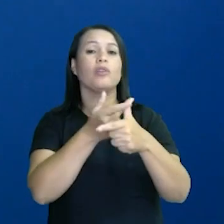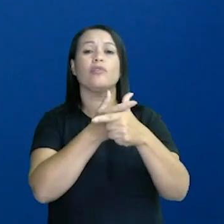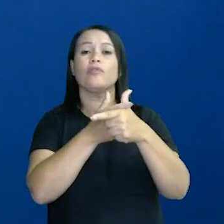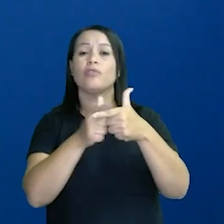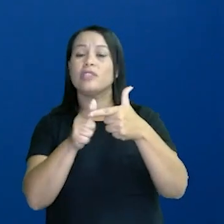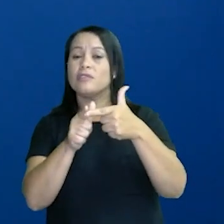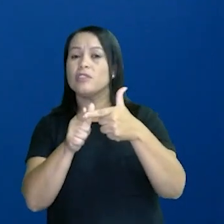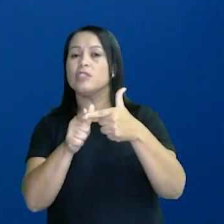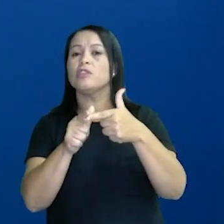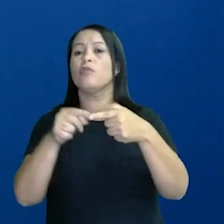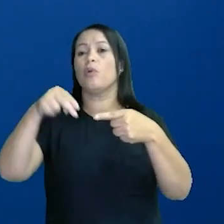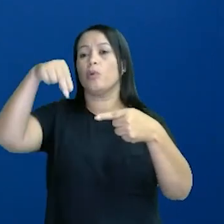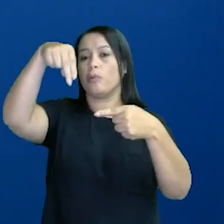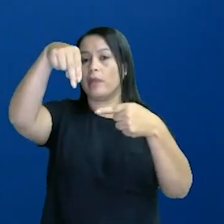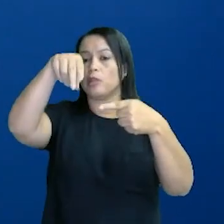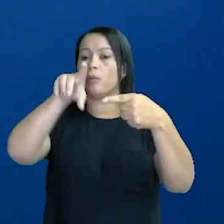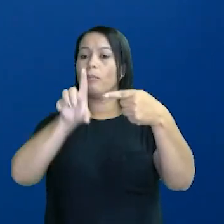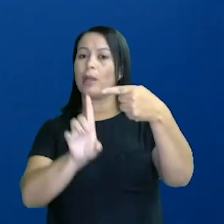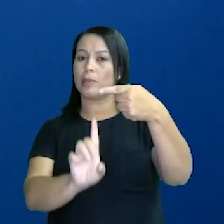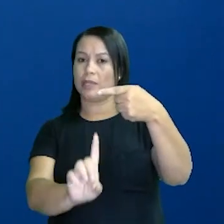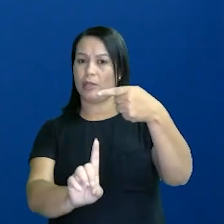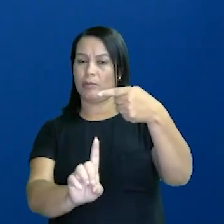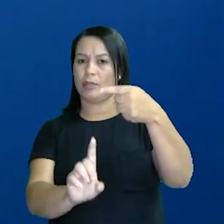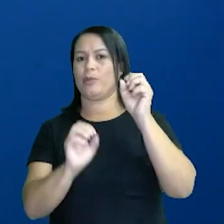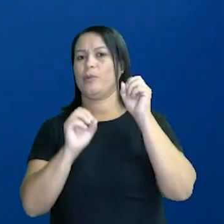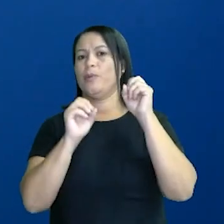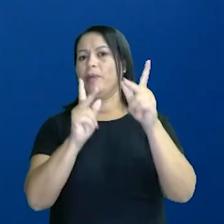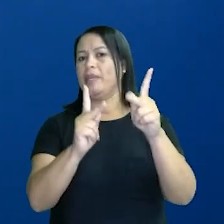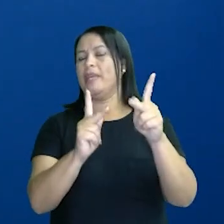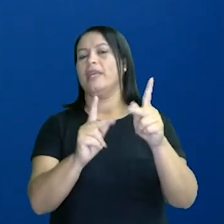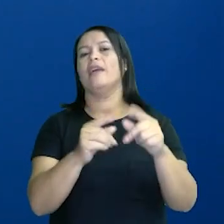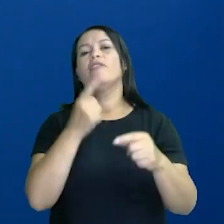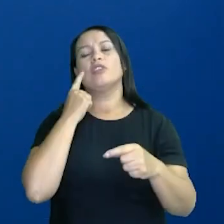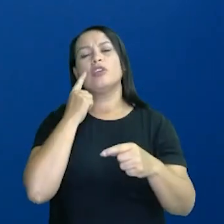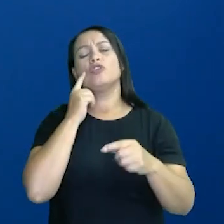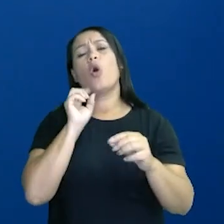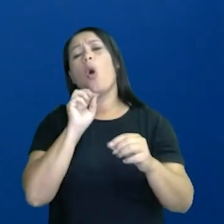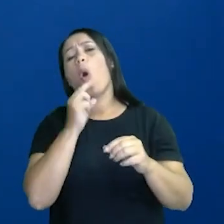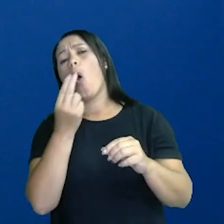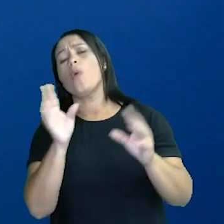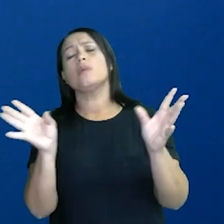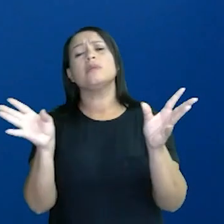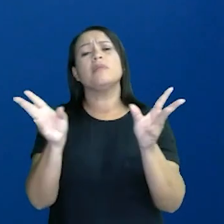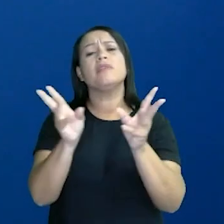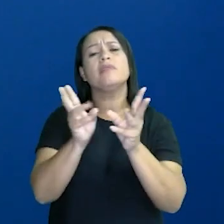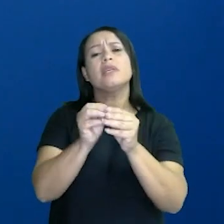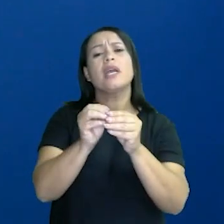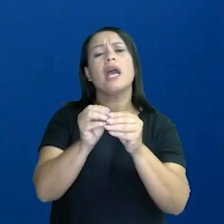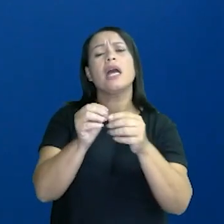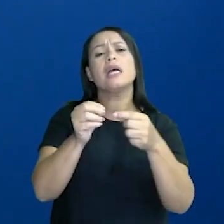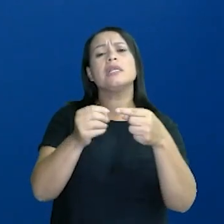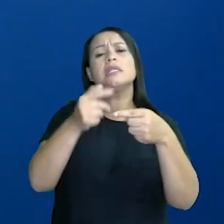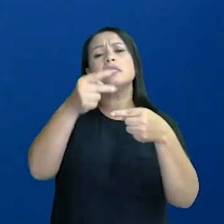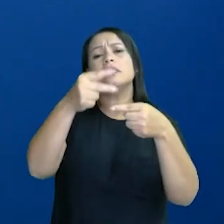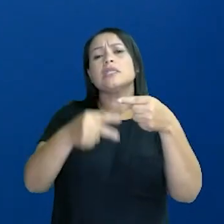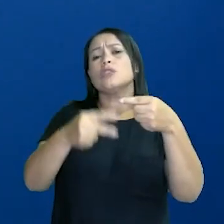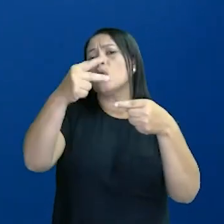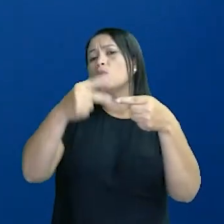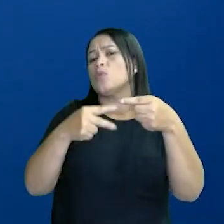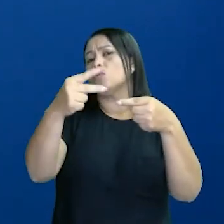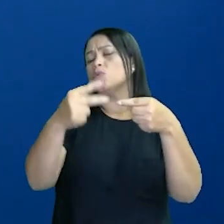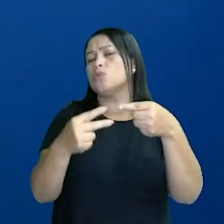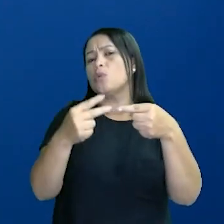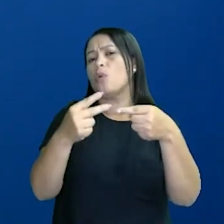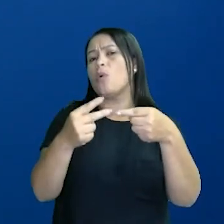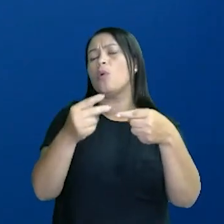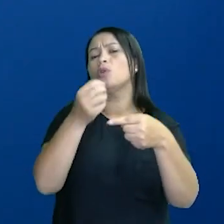o numerador pelo denominador, ok? Ou simplificar se eles tiverem divisores em